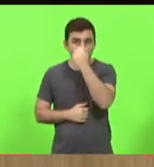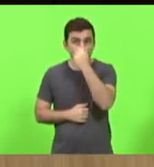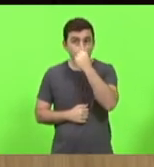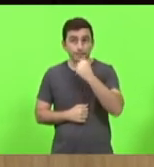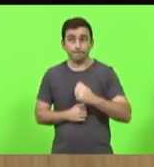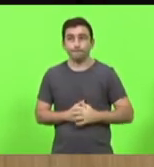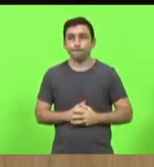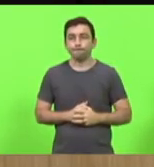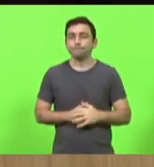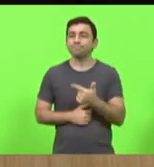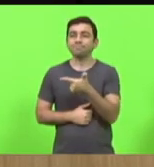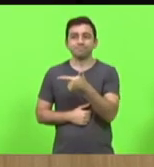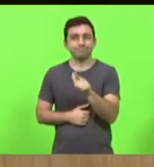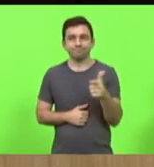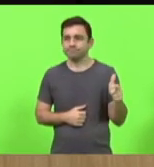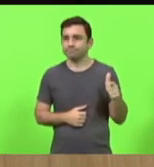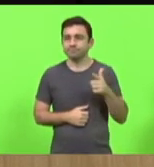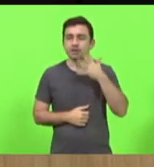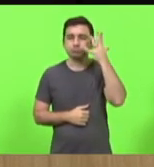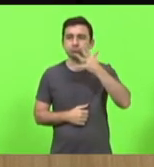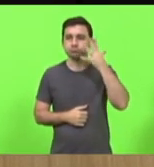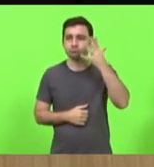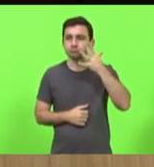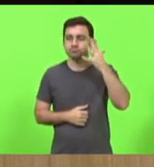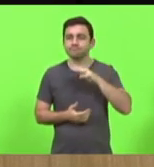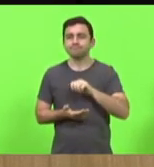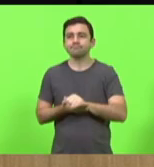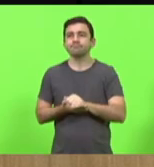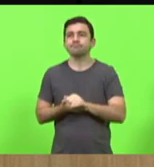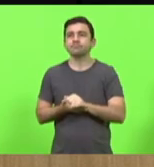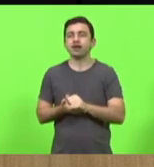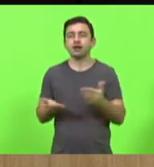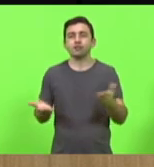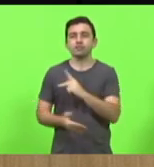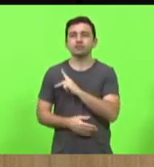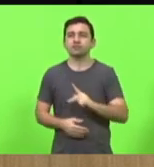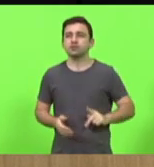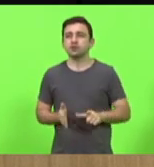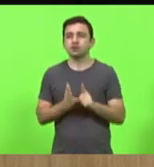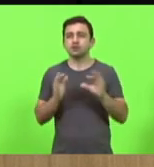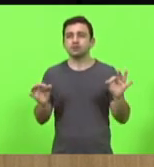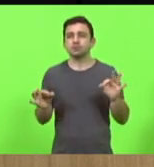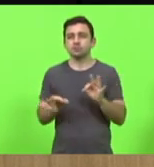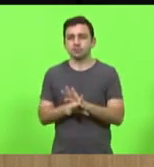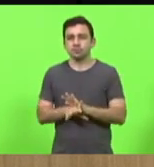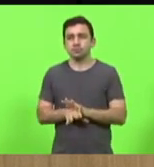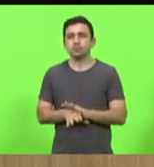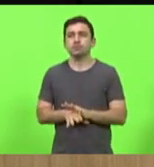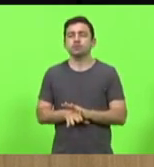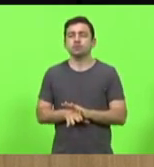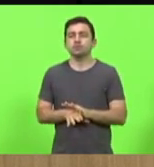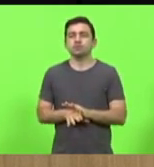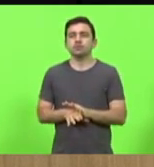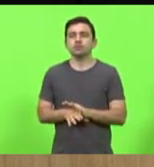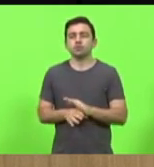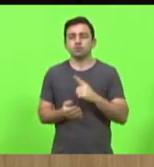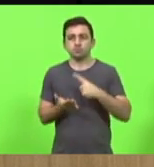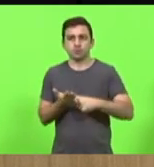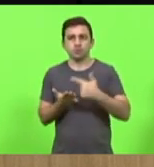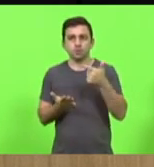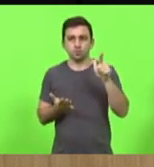Bom, não havendo mais oradores inscritos, esta presidência, antes de encerrar a sessão, convoca outra